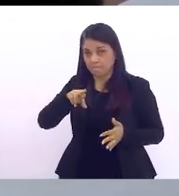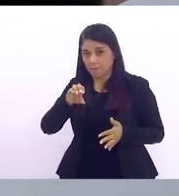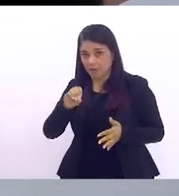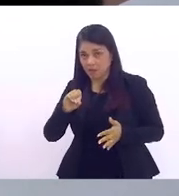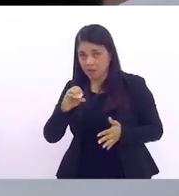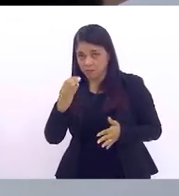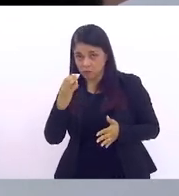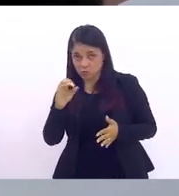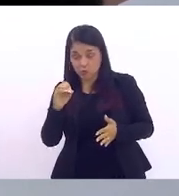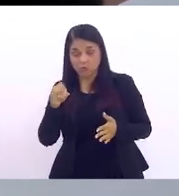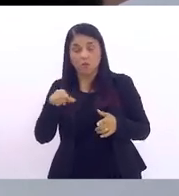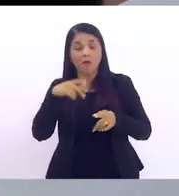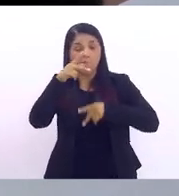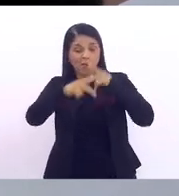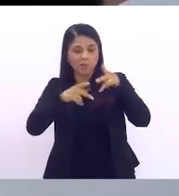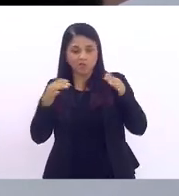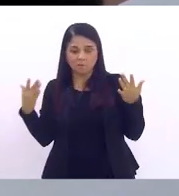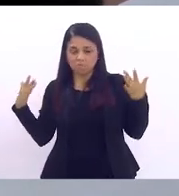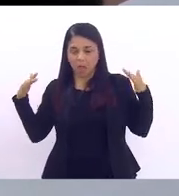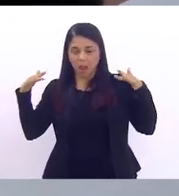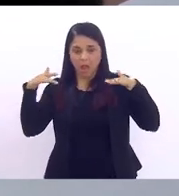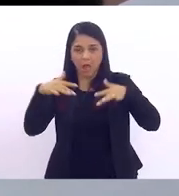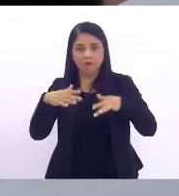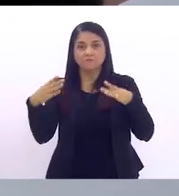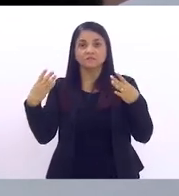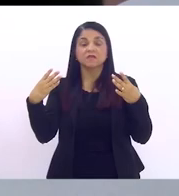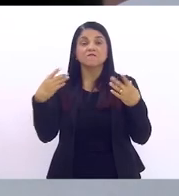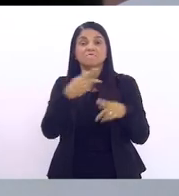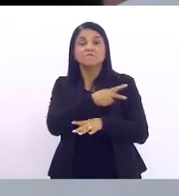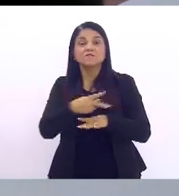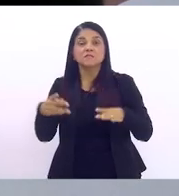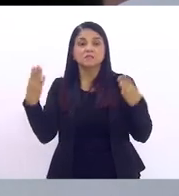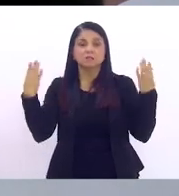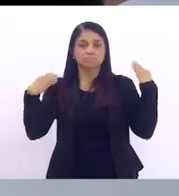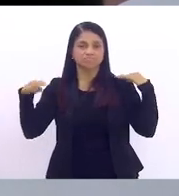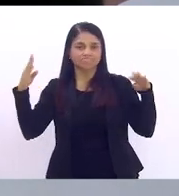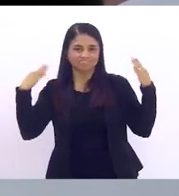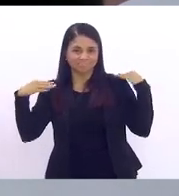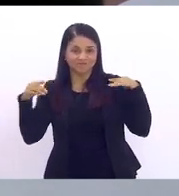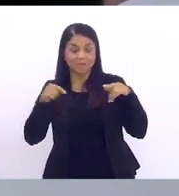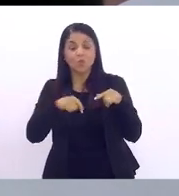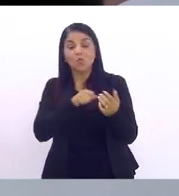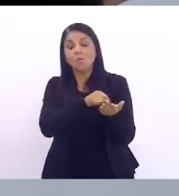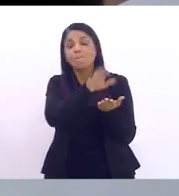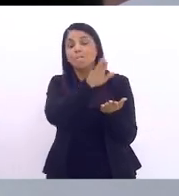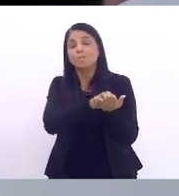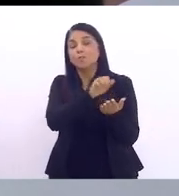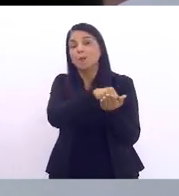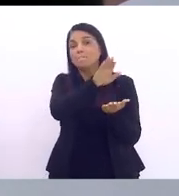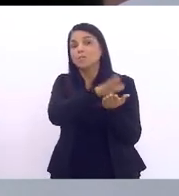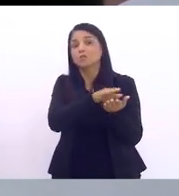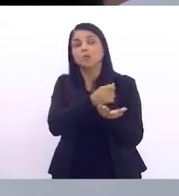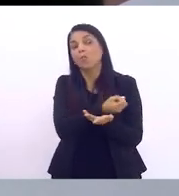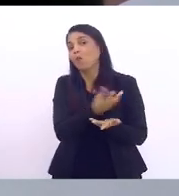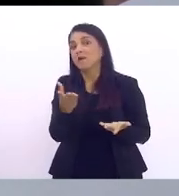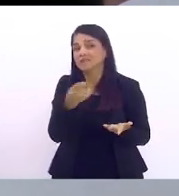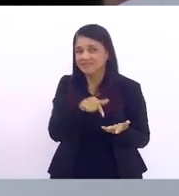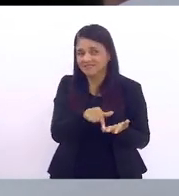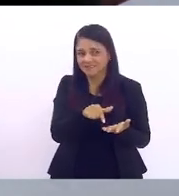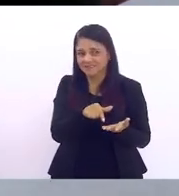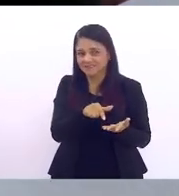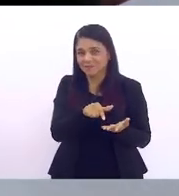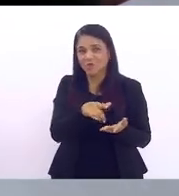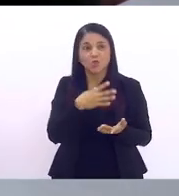cresce muito a população que visita a região imagina a quantidade de multas que não vai ser gerada ali por quem conhece o